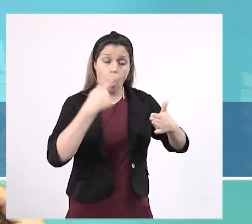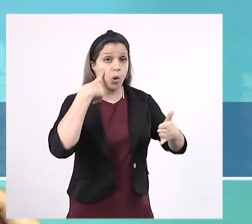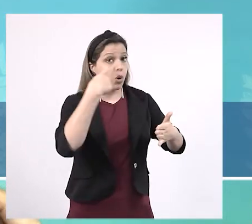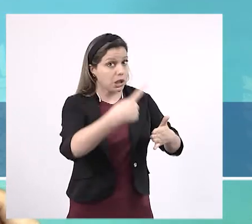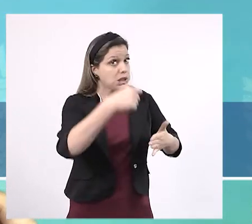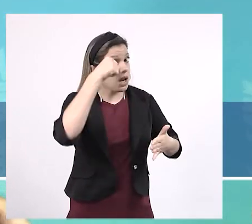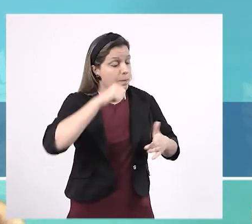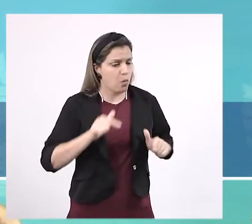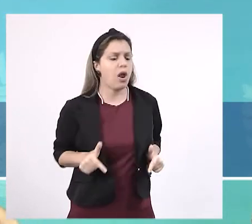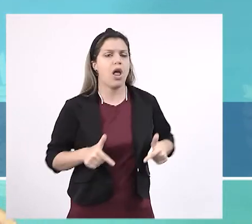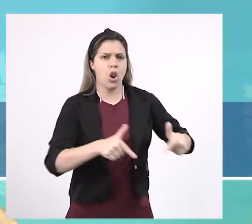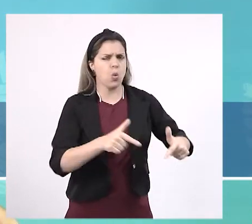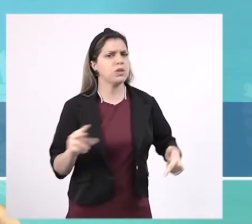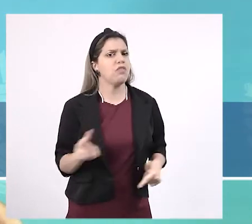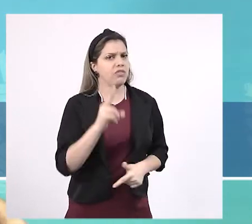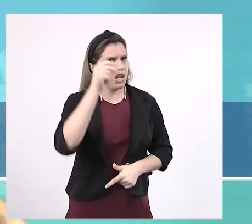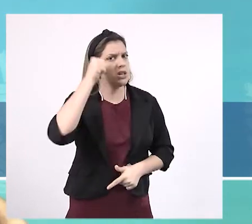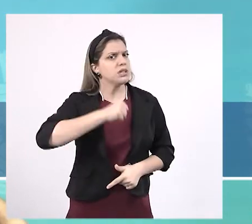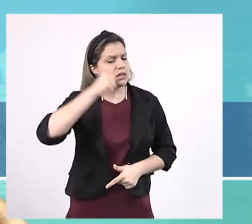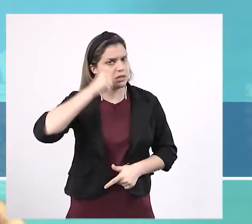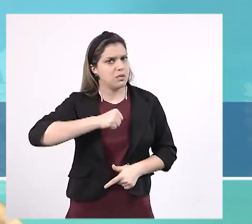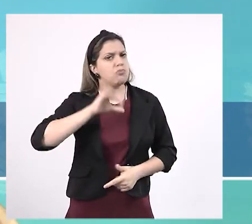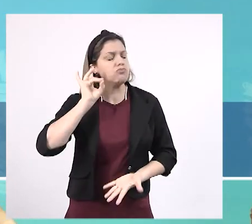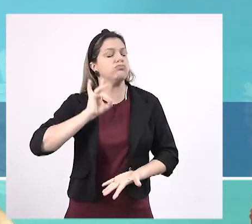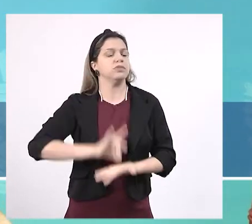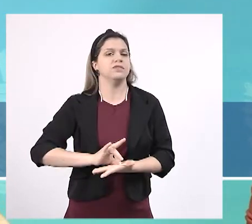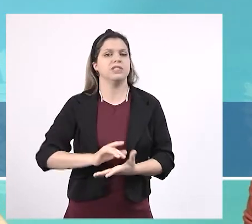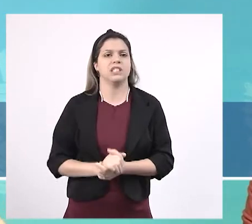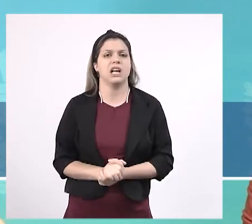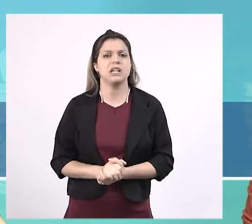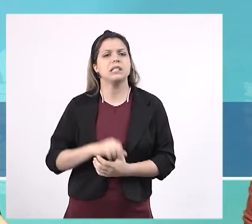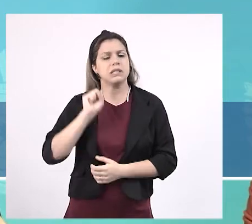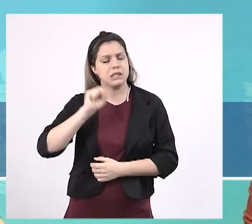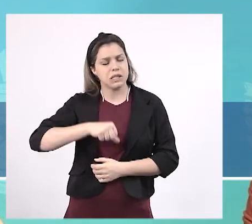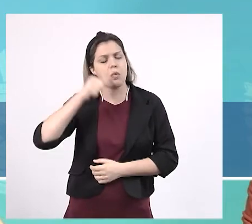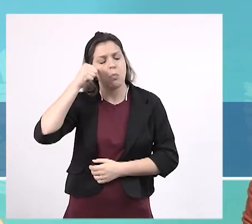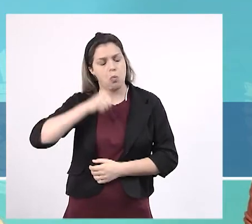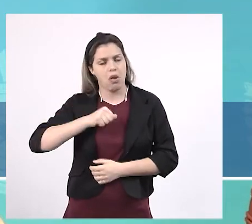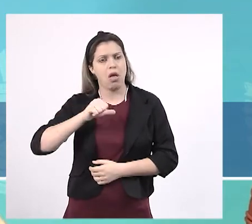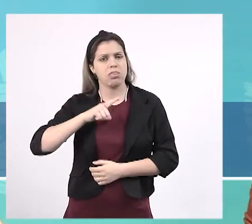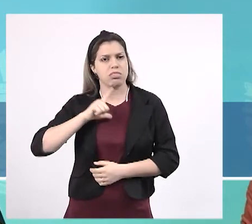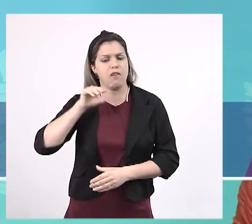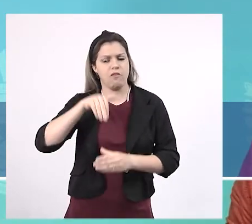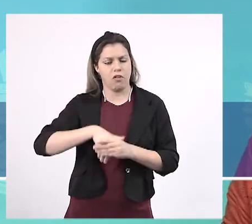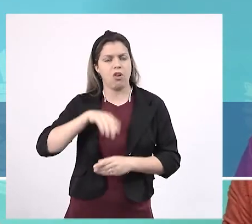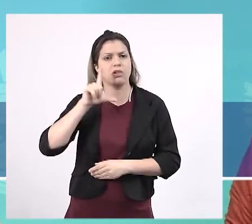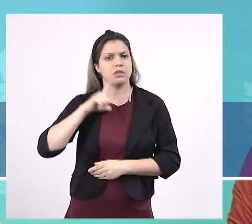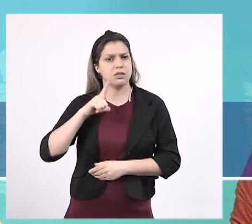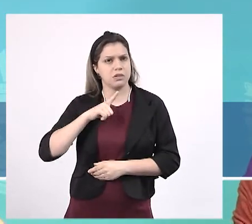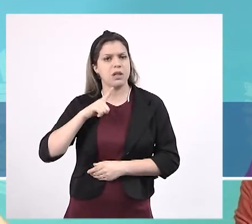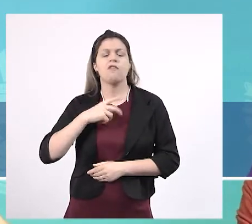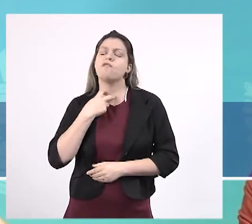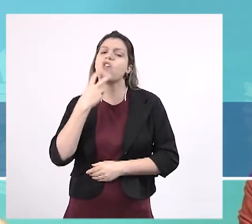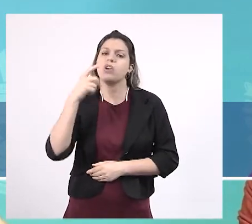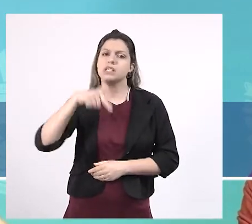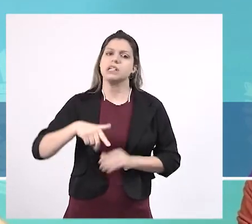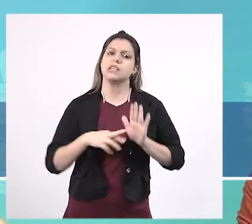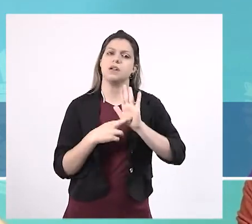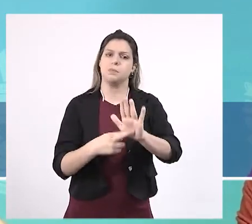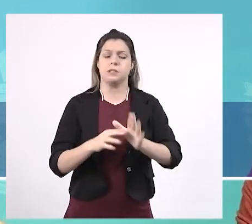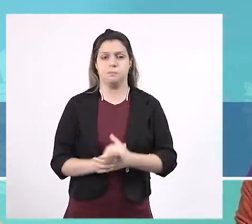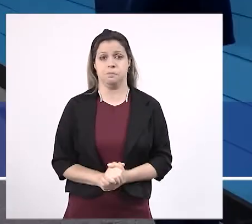que interessam a luta da mulher e a valorização da mulher nessa casa é real. Então a mulher tem voz e voto aqui, até porque nós